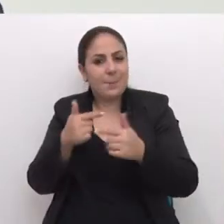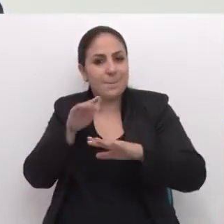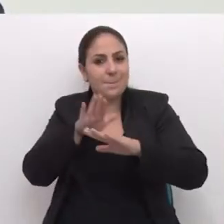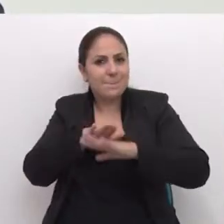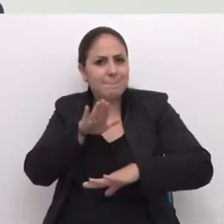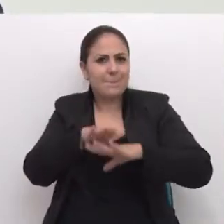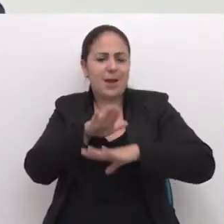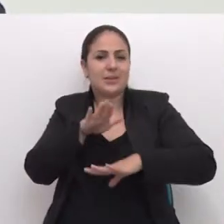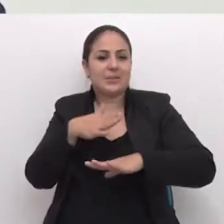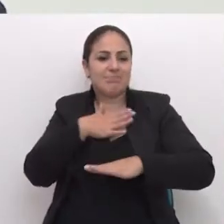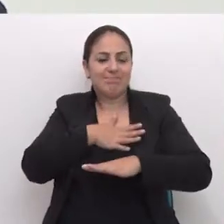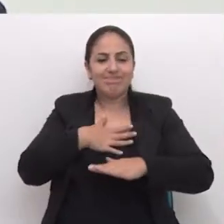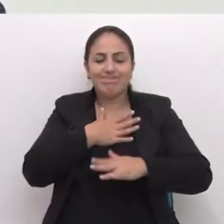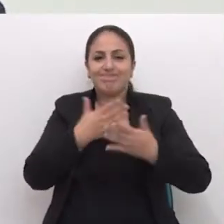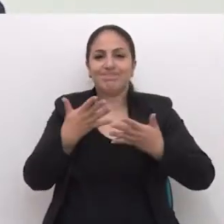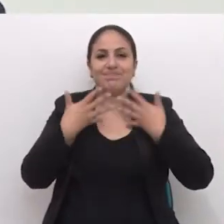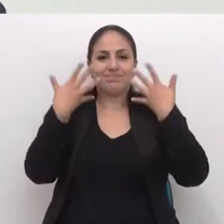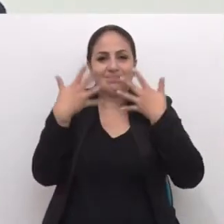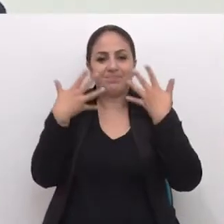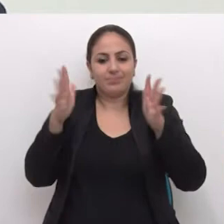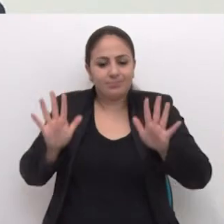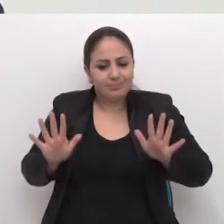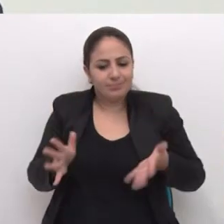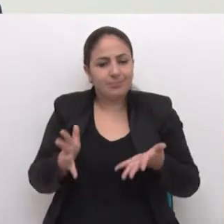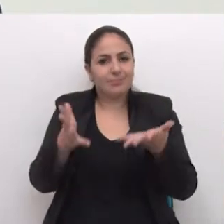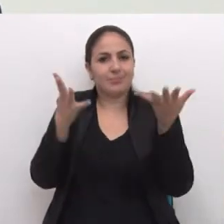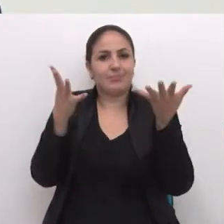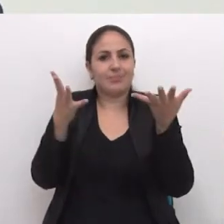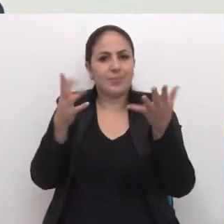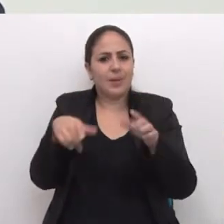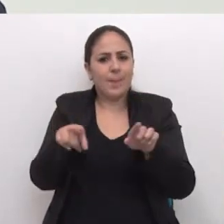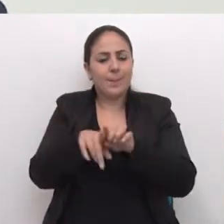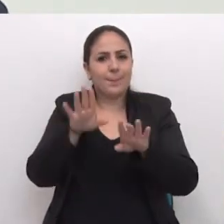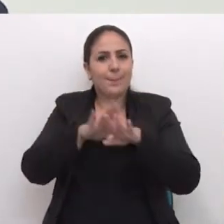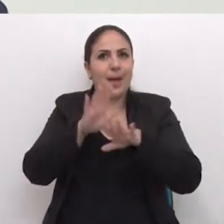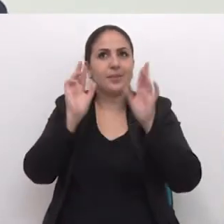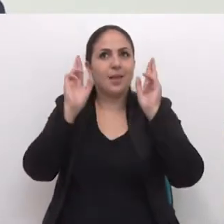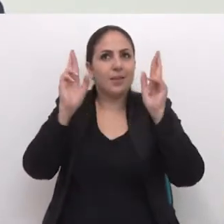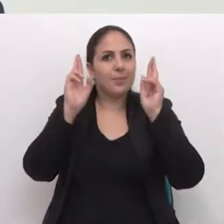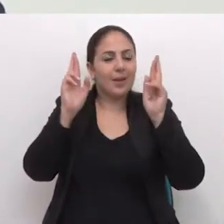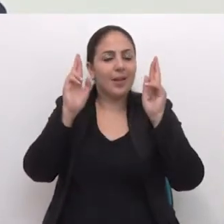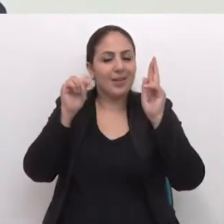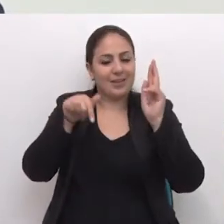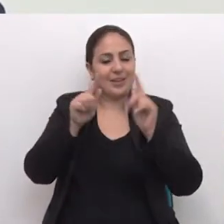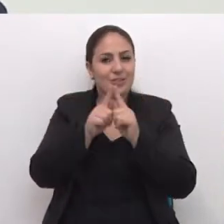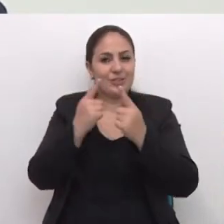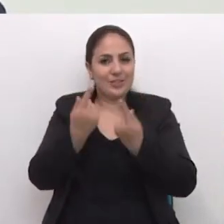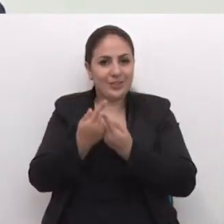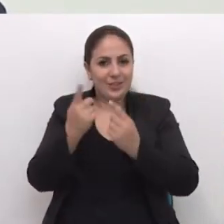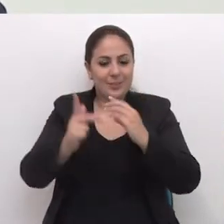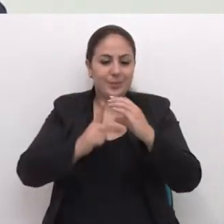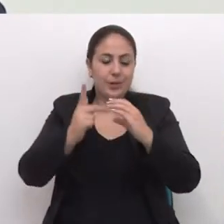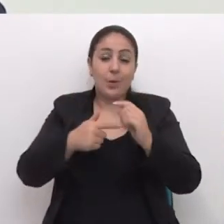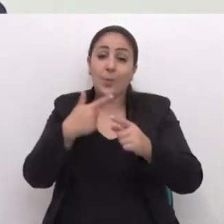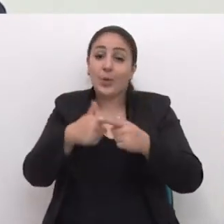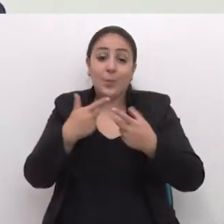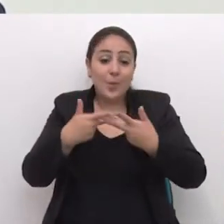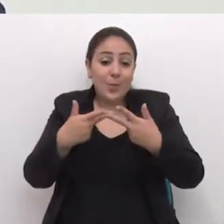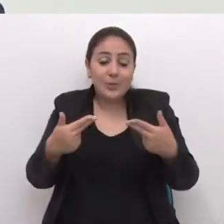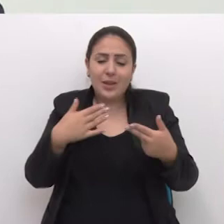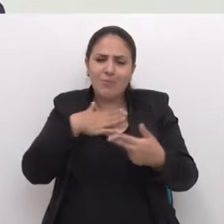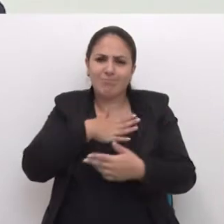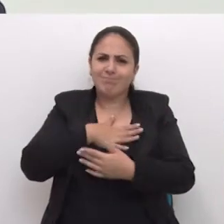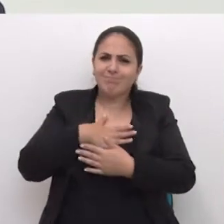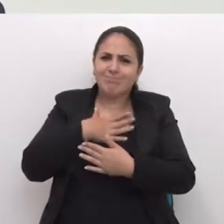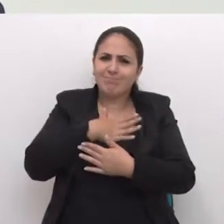que mais me alegrou, que mais me deu motivação, que mais me deu esperança aqui no meu mandato na Câmara de Vereadores, porque foi